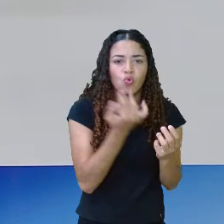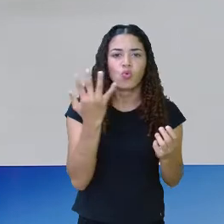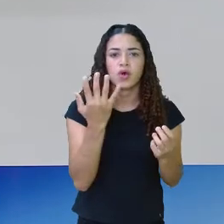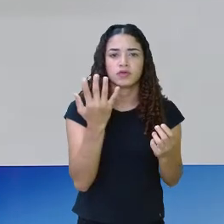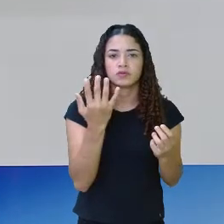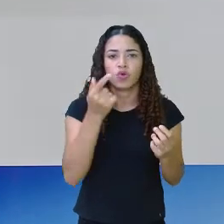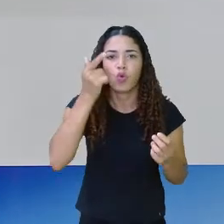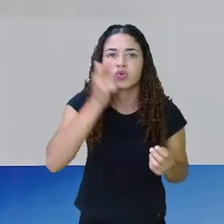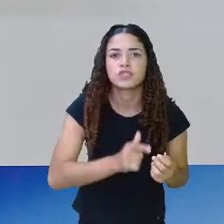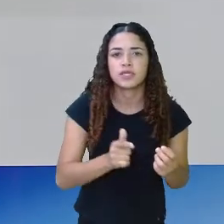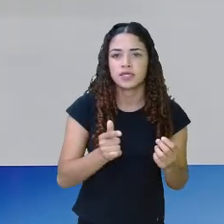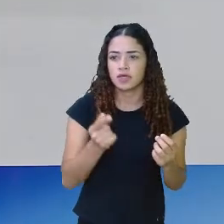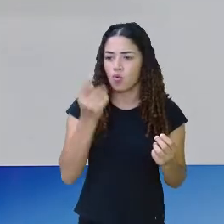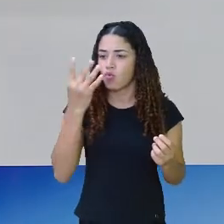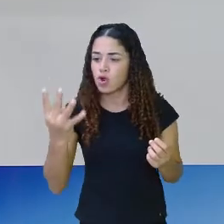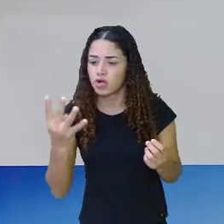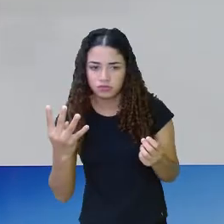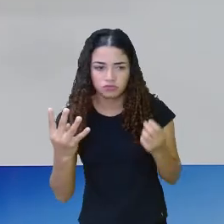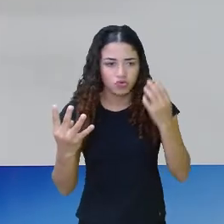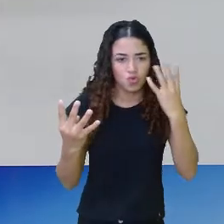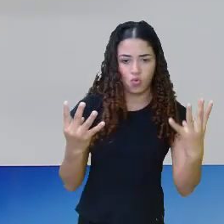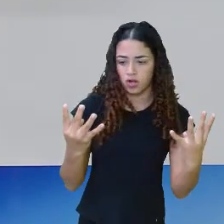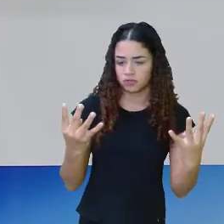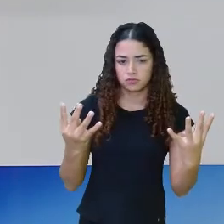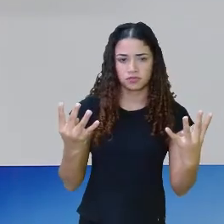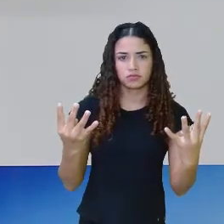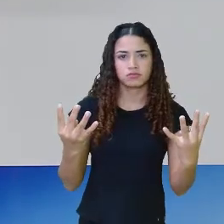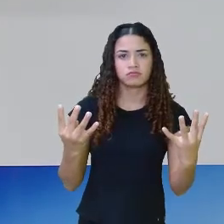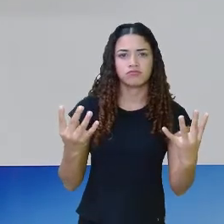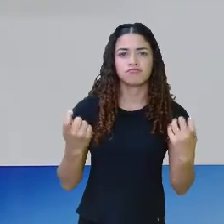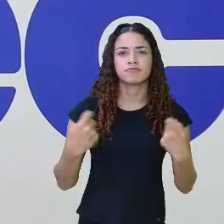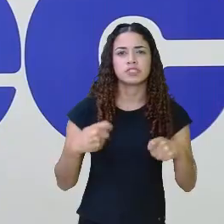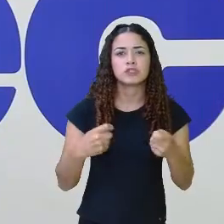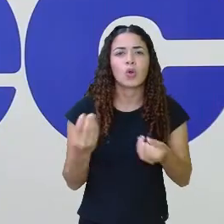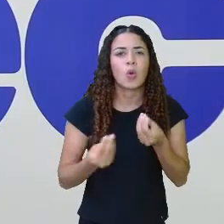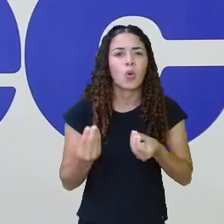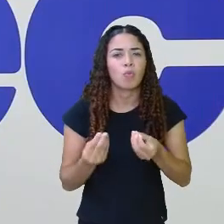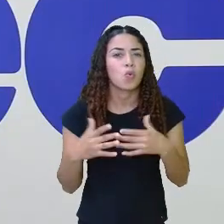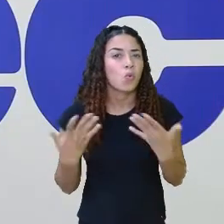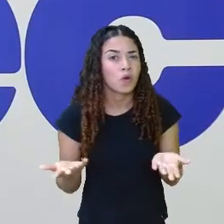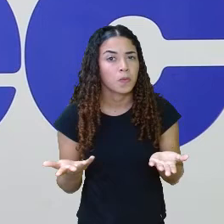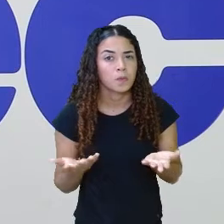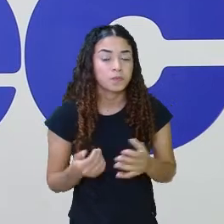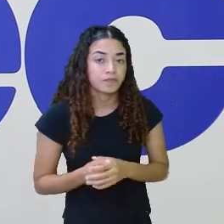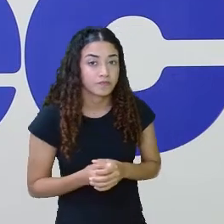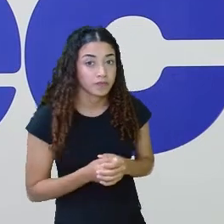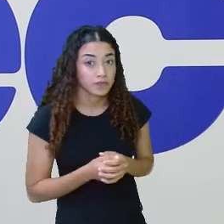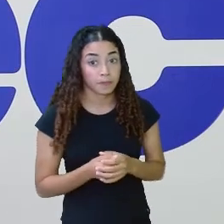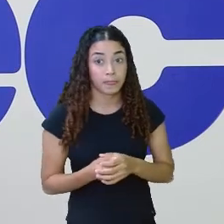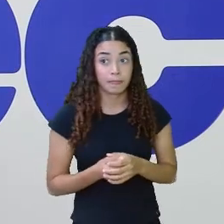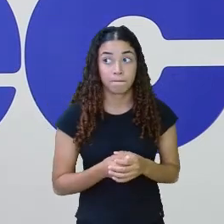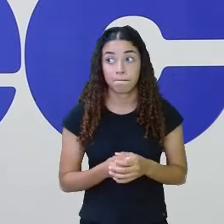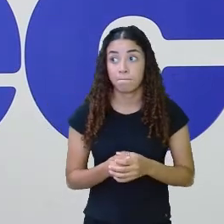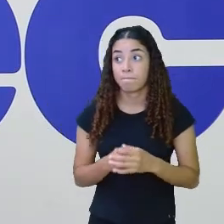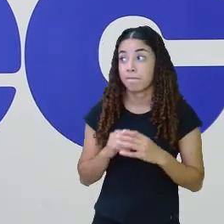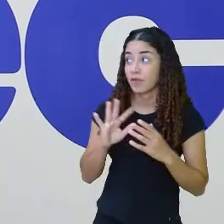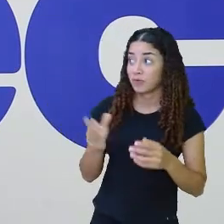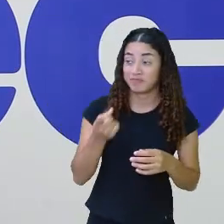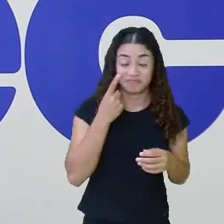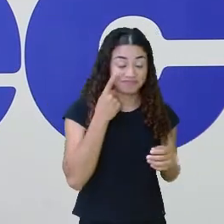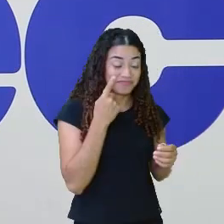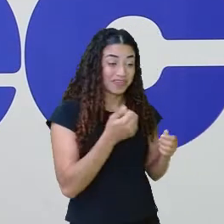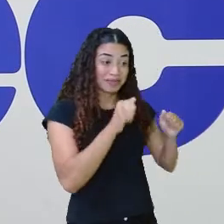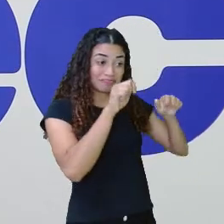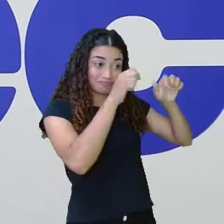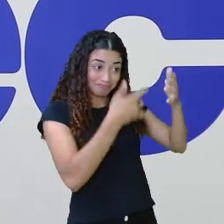poder igualar essa balança? Professora Abigail. A Anne não ia deixar só os meninos responderem. Ah, Já claro.